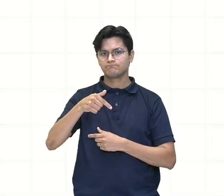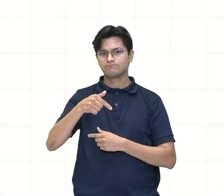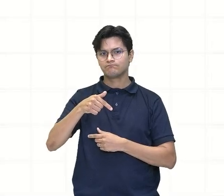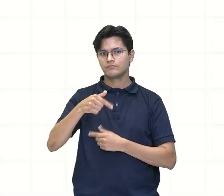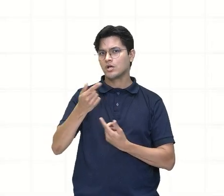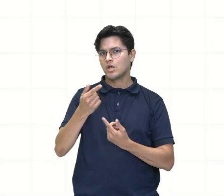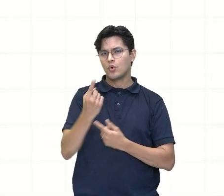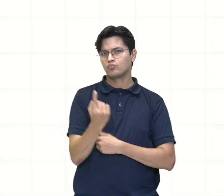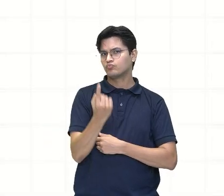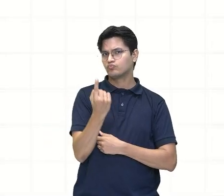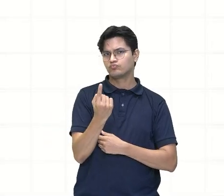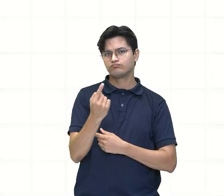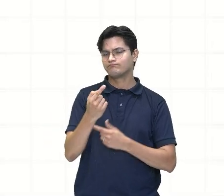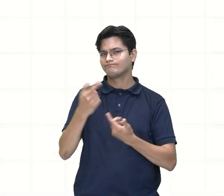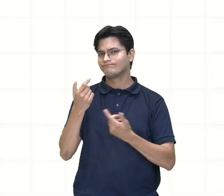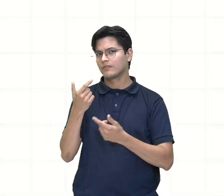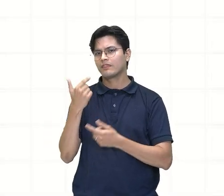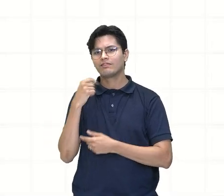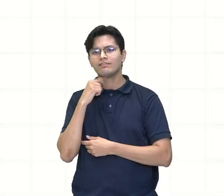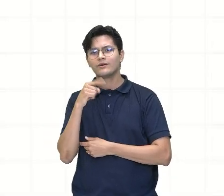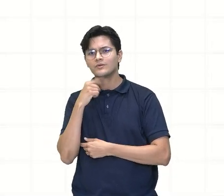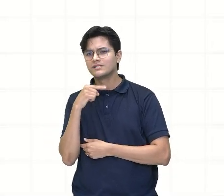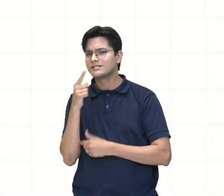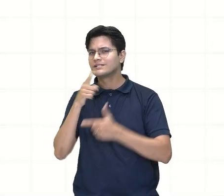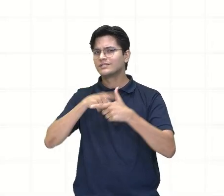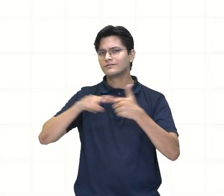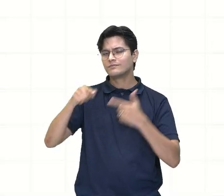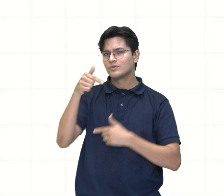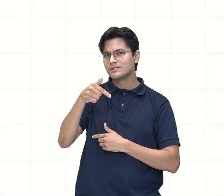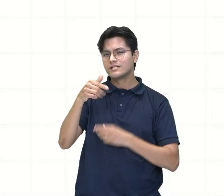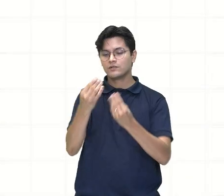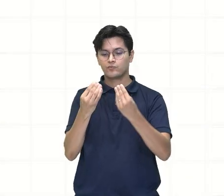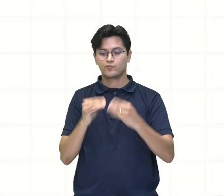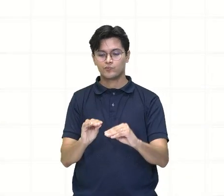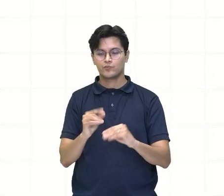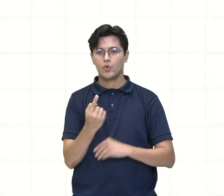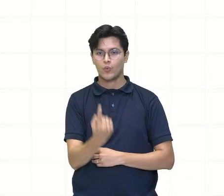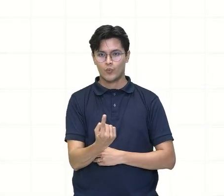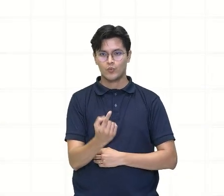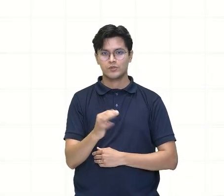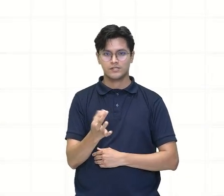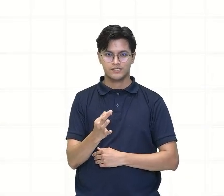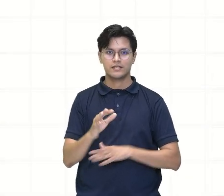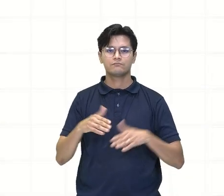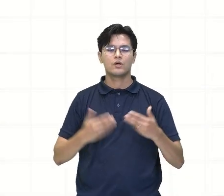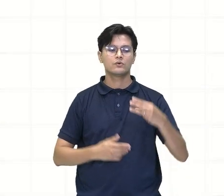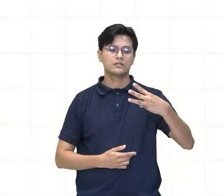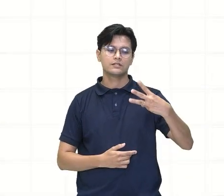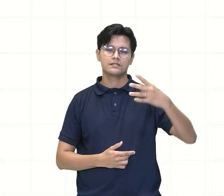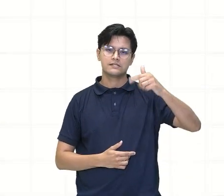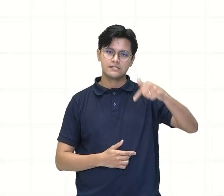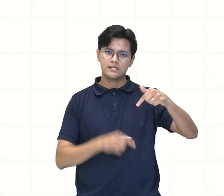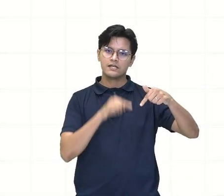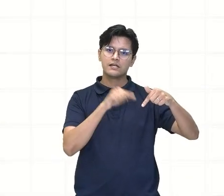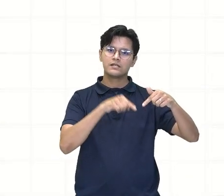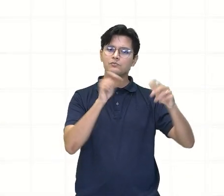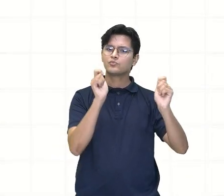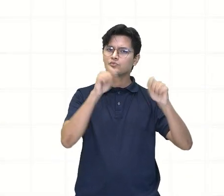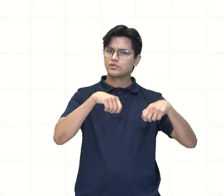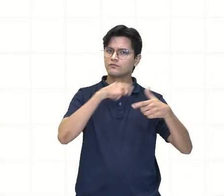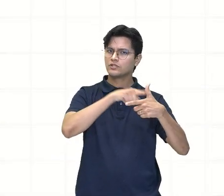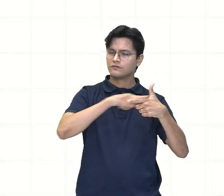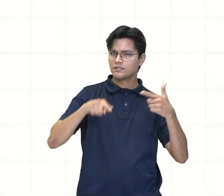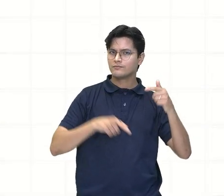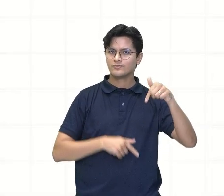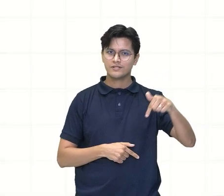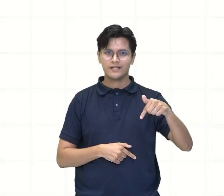7? Não, porque 37 é um número primo. Ou seja, ele só vai ser dividido por ele mesmo. Ou seja,